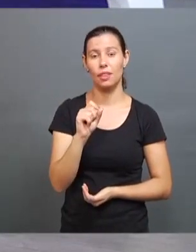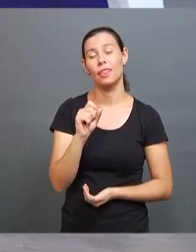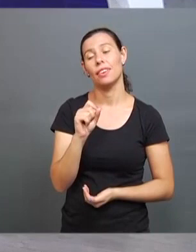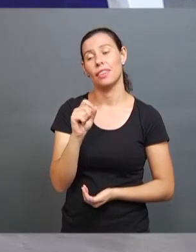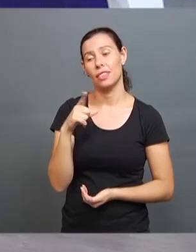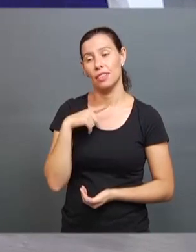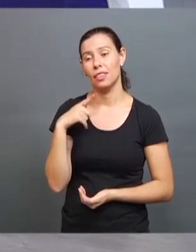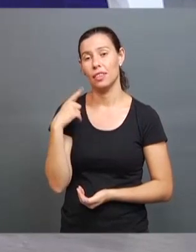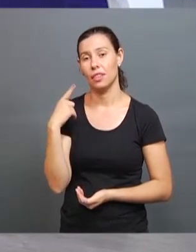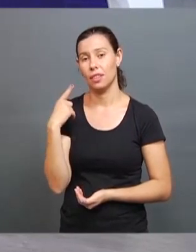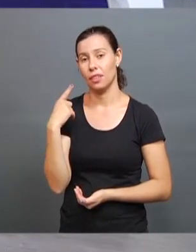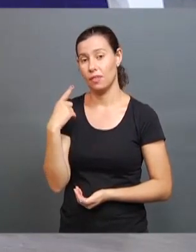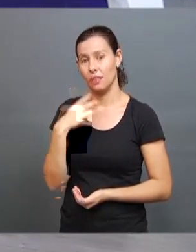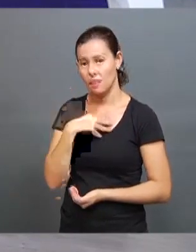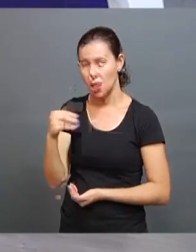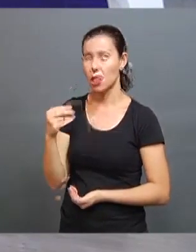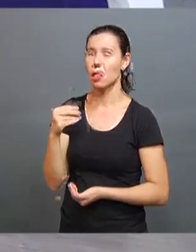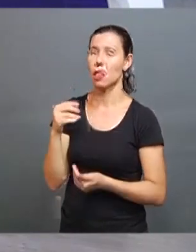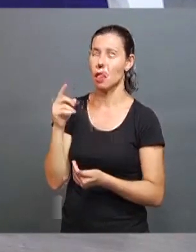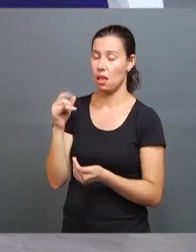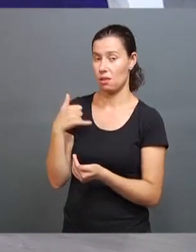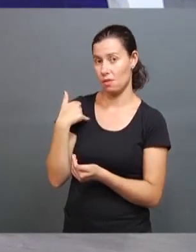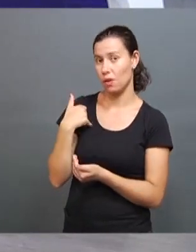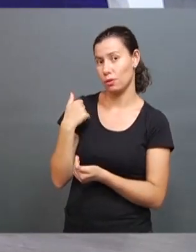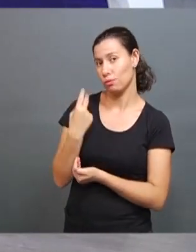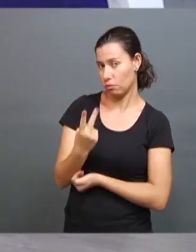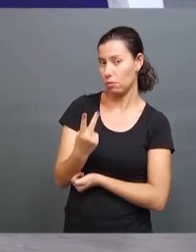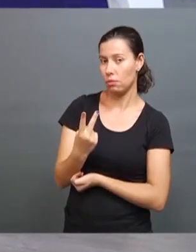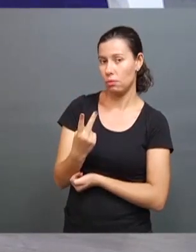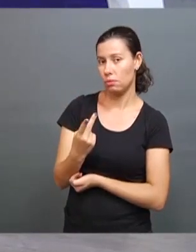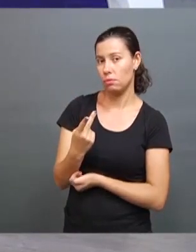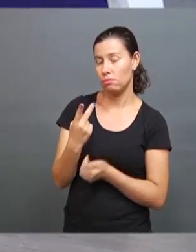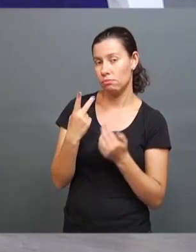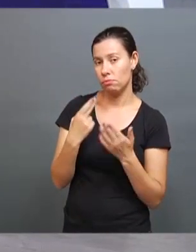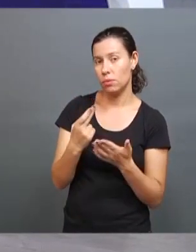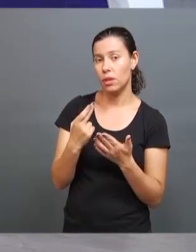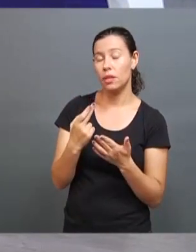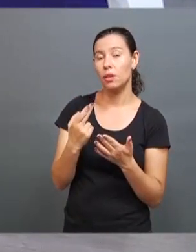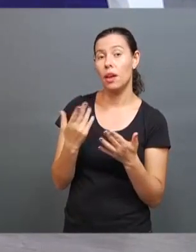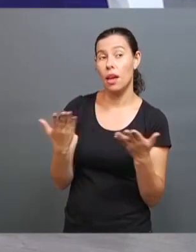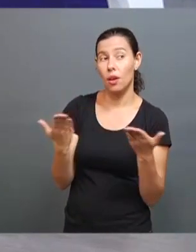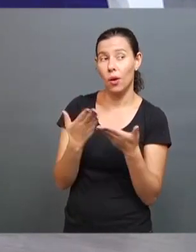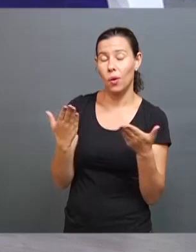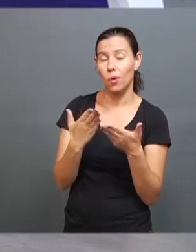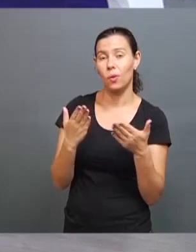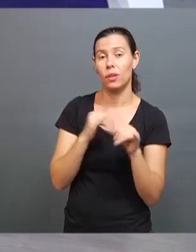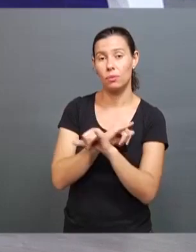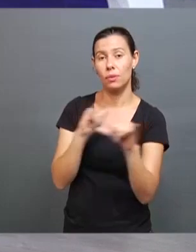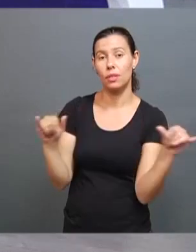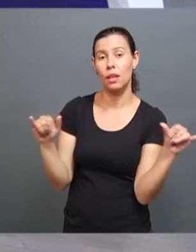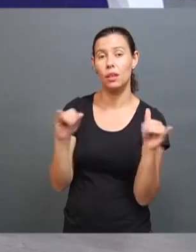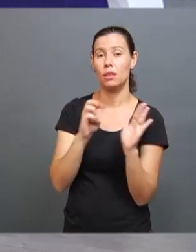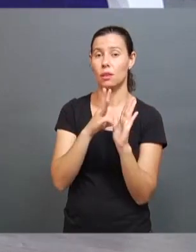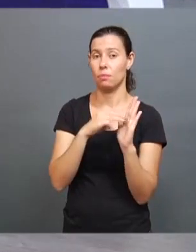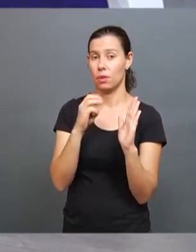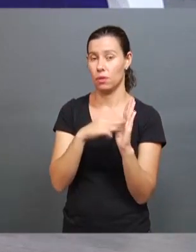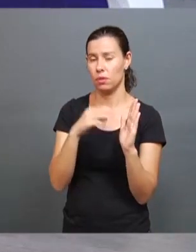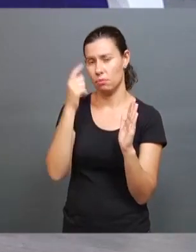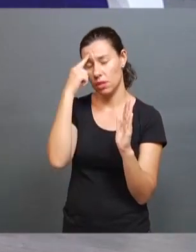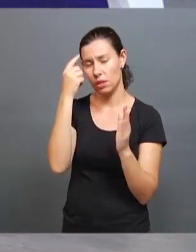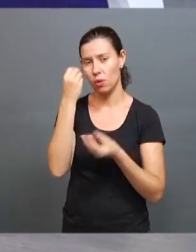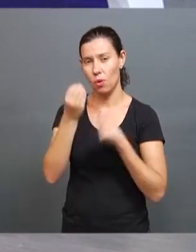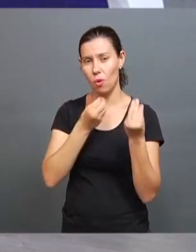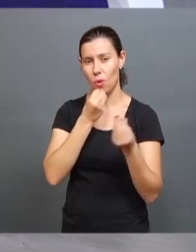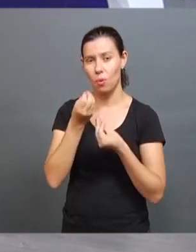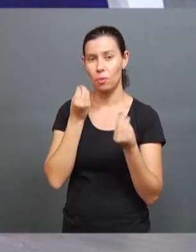um desafio para a publicidade também rever metodologias para atender esse público infantil que está